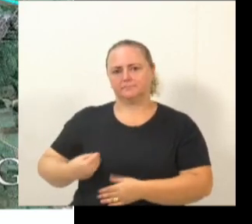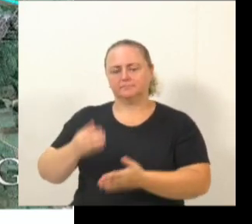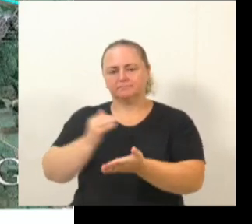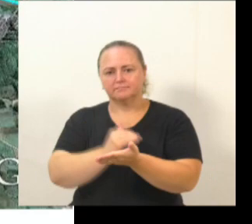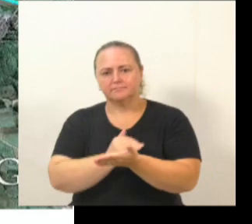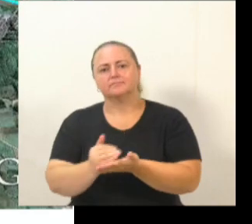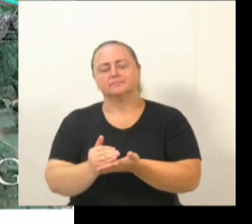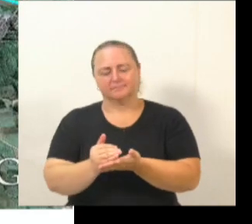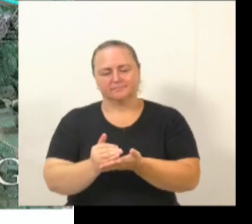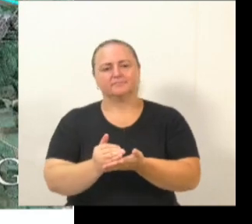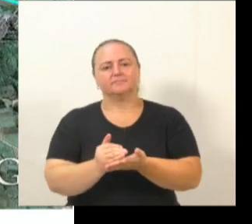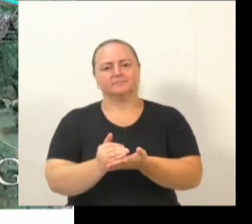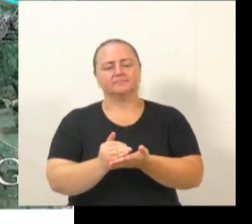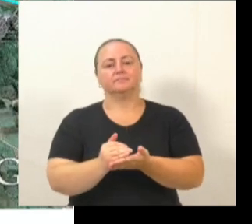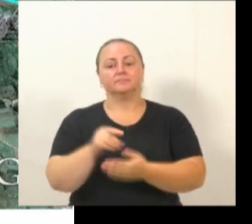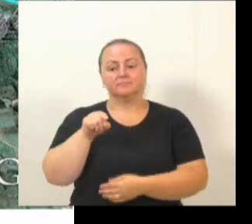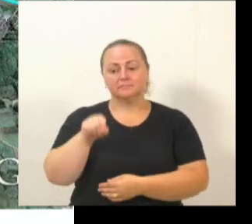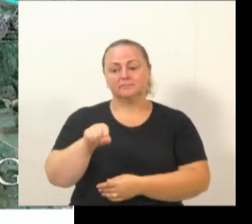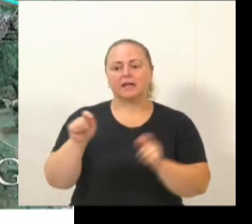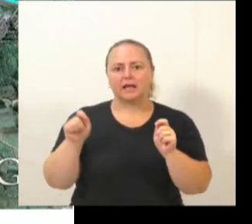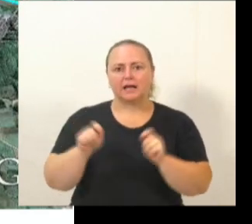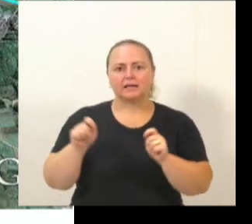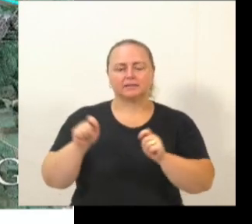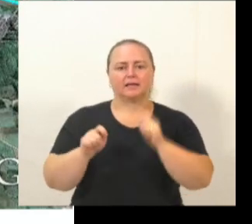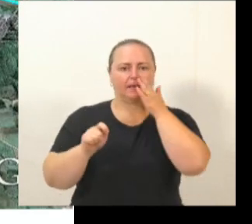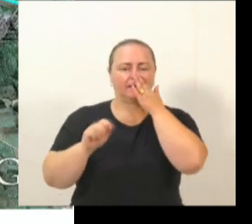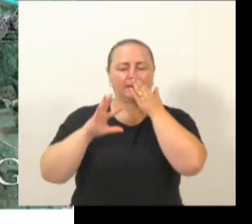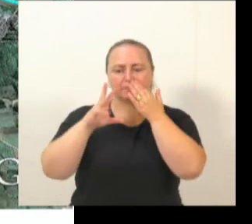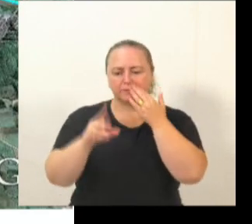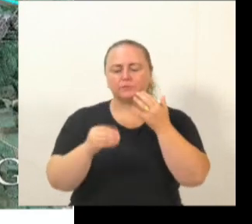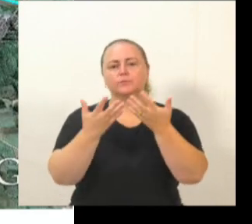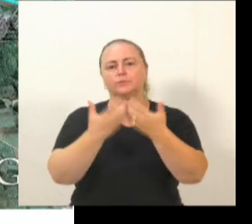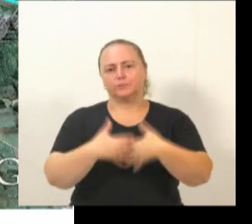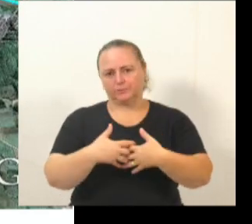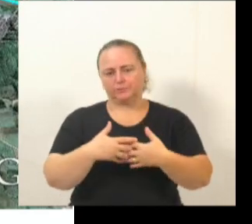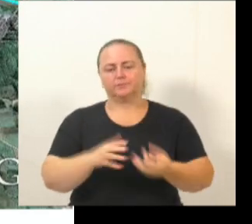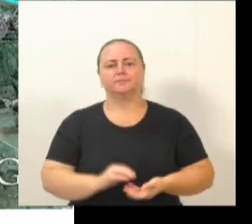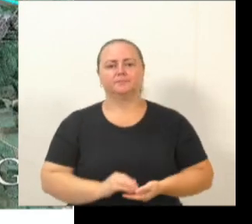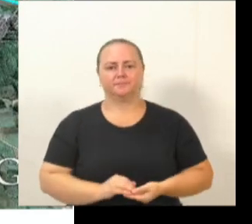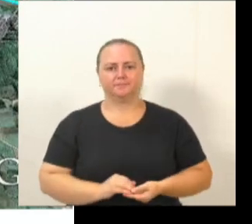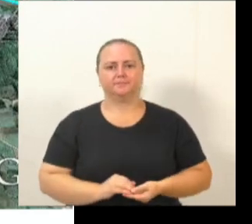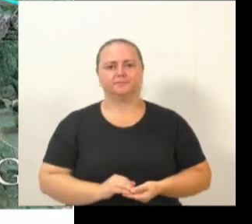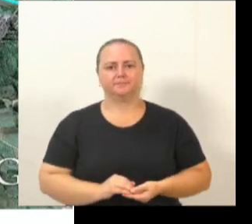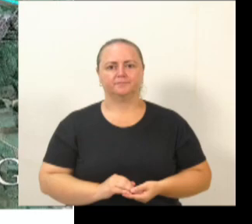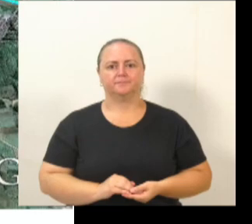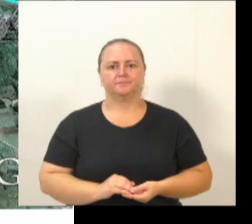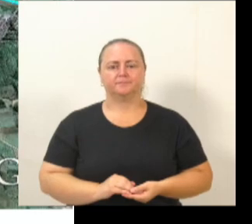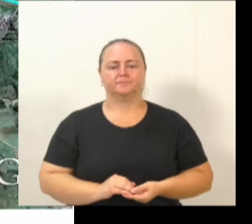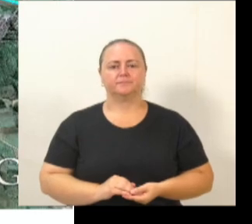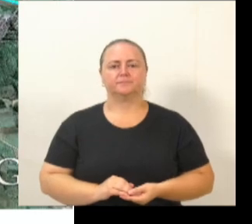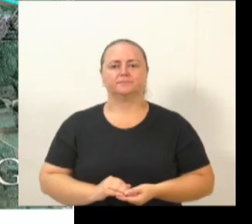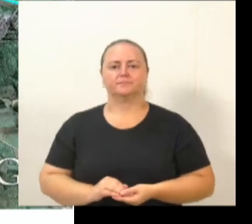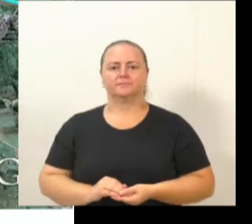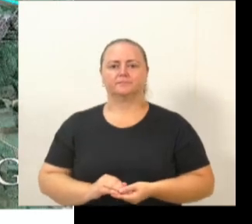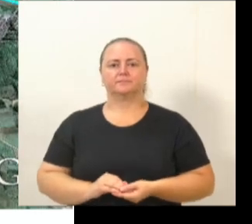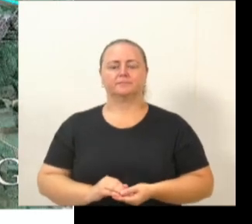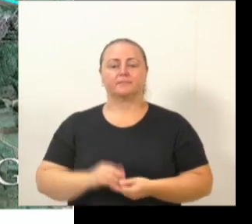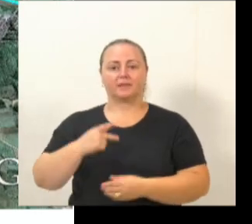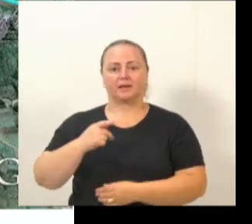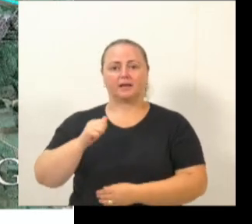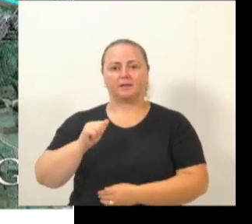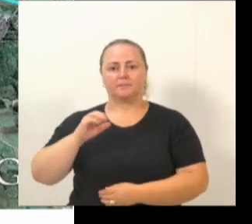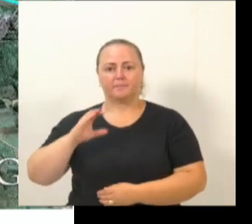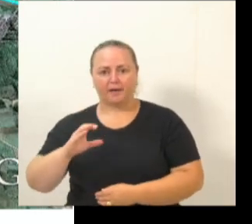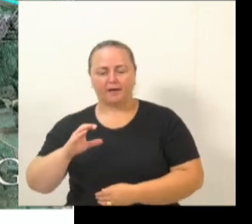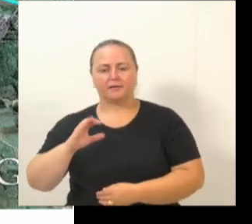praticamente em condição de uso, toda a rede para funcionar. E essa parte, então, de PAC e Funasa,